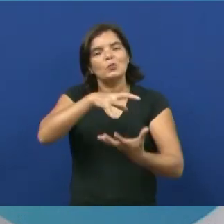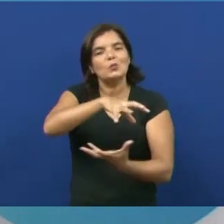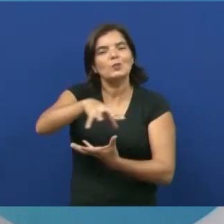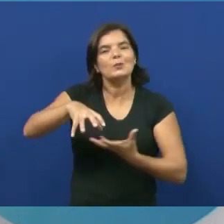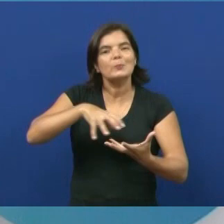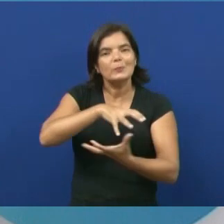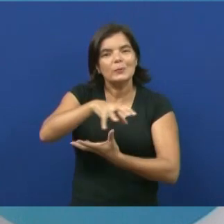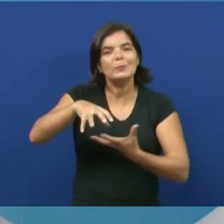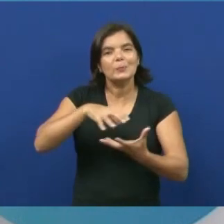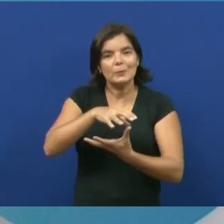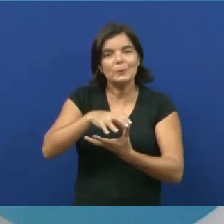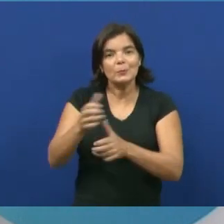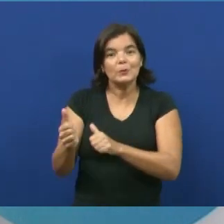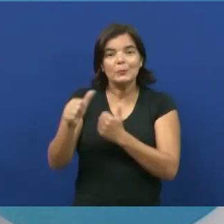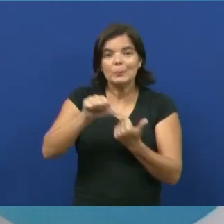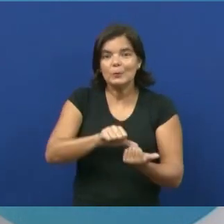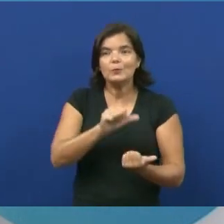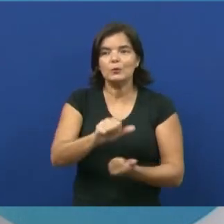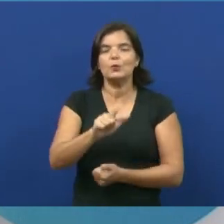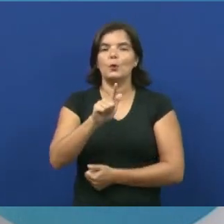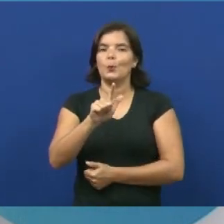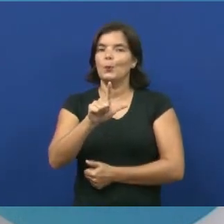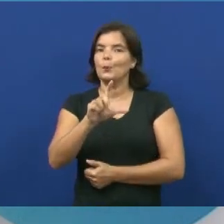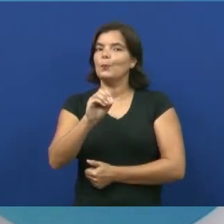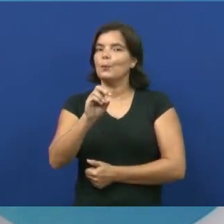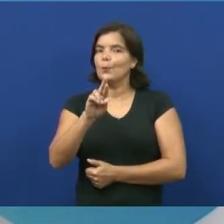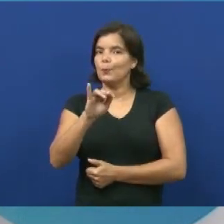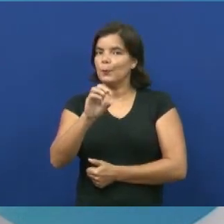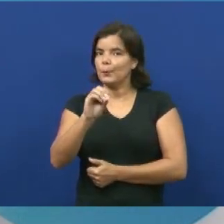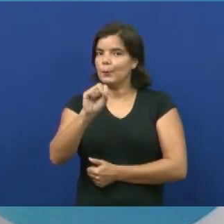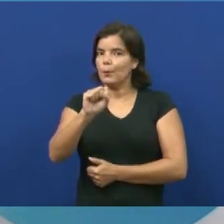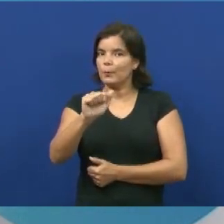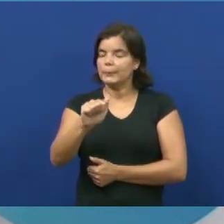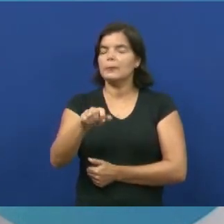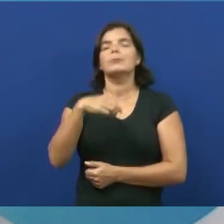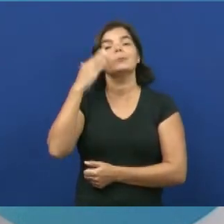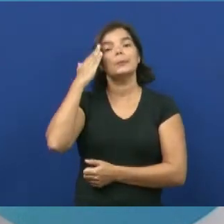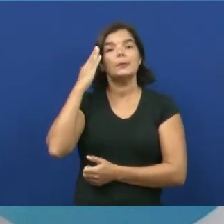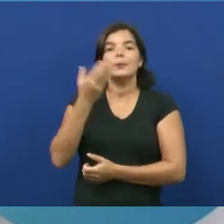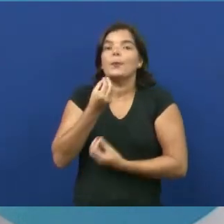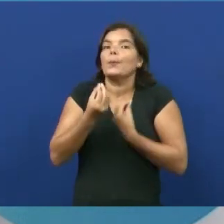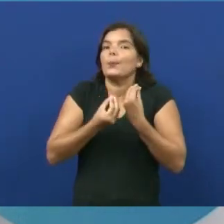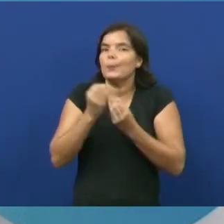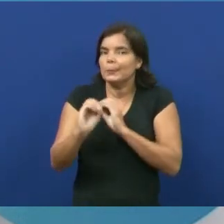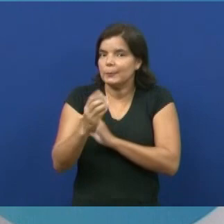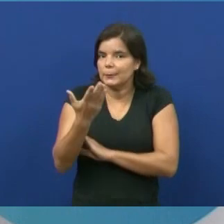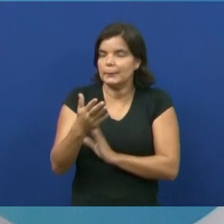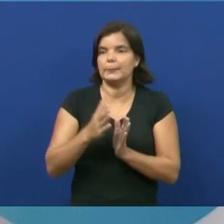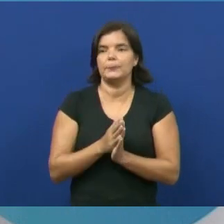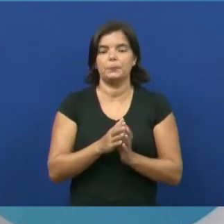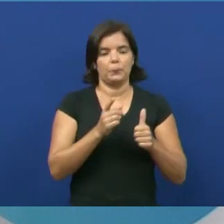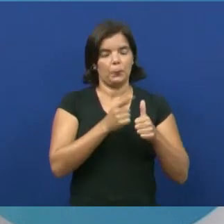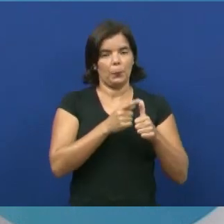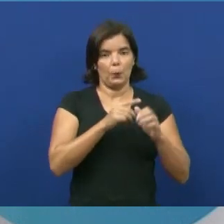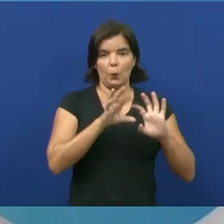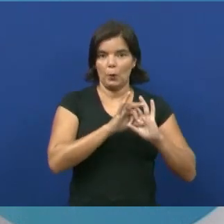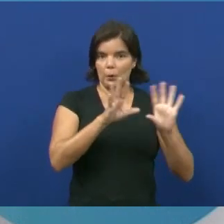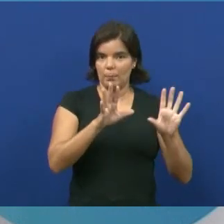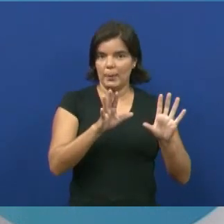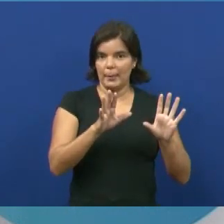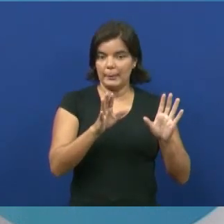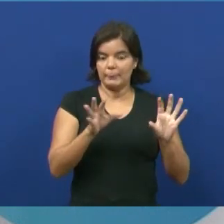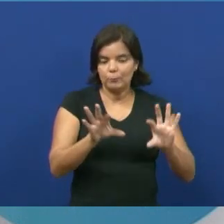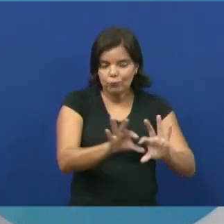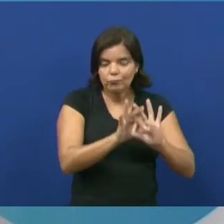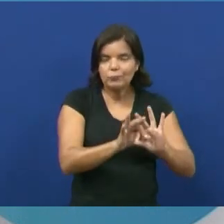revolucionário, que vamos batizar de Revolução Gloriosa. Então, vamos entender como é que foi isso. Os liberais e os conservadores, eles vão se unir, como